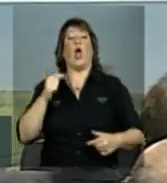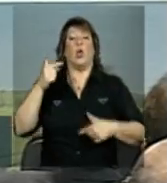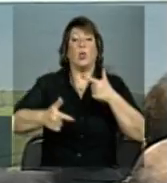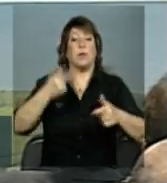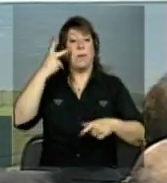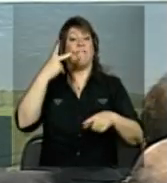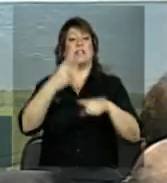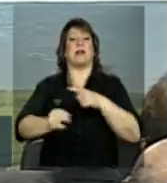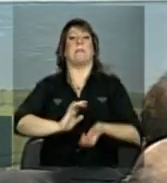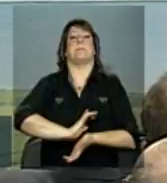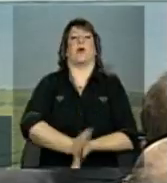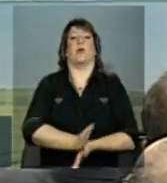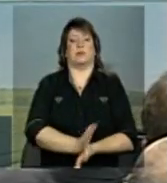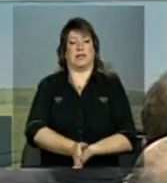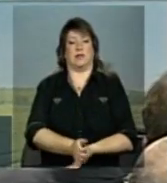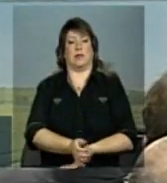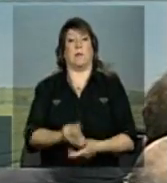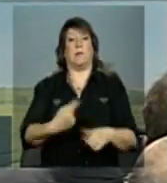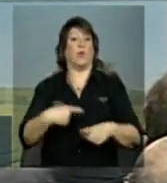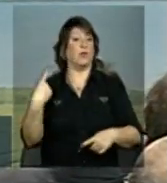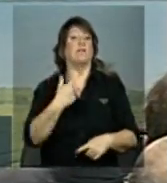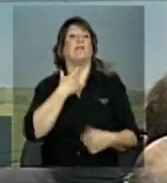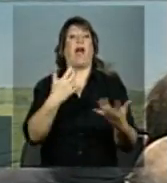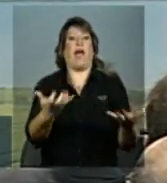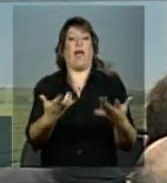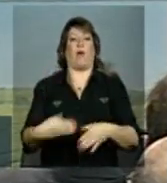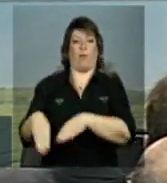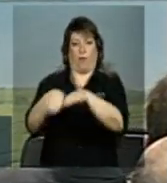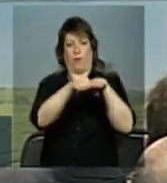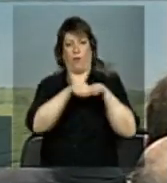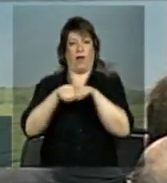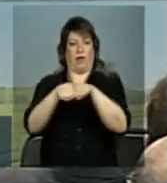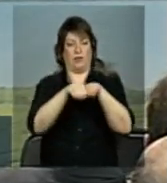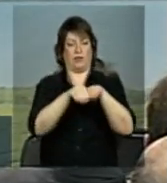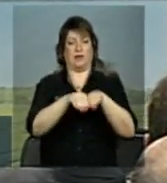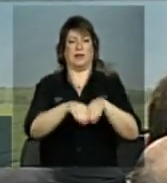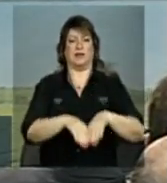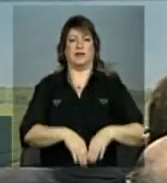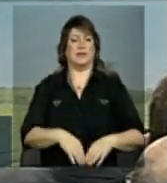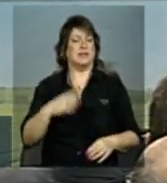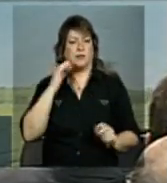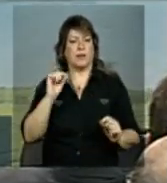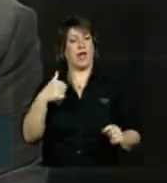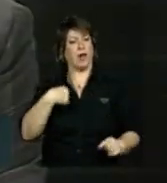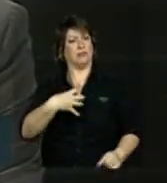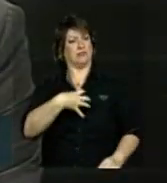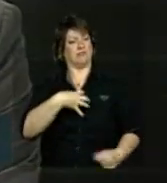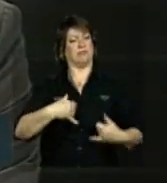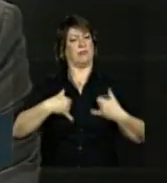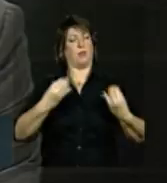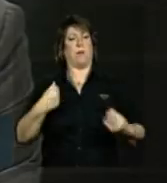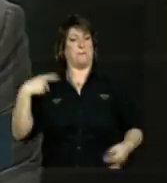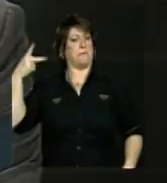igualdade. Sabe, eu sempre me tive como um político, e muito orgulhoso